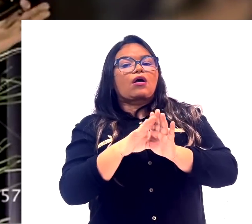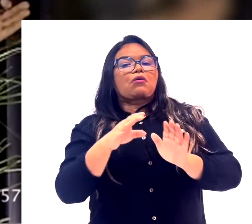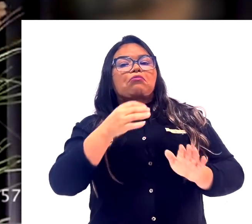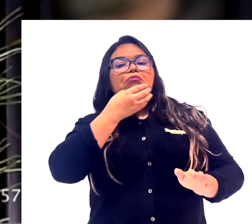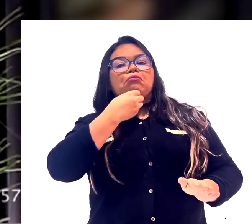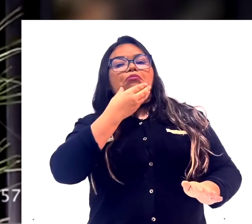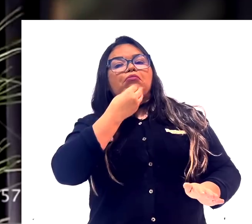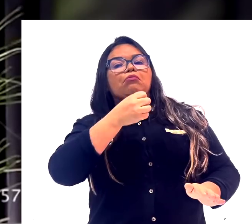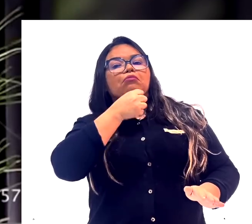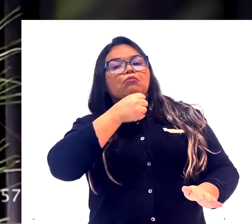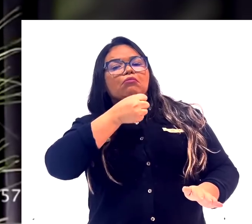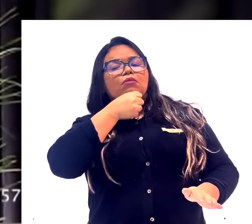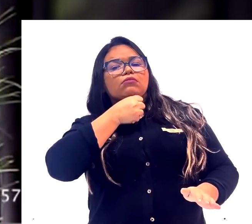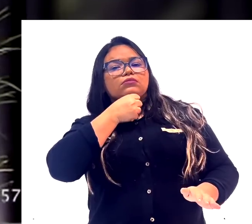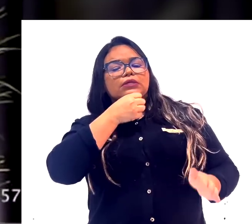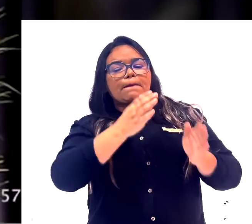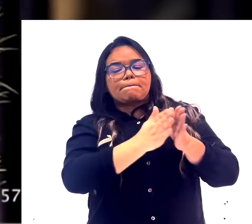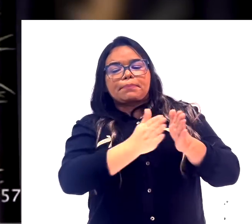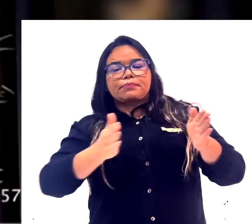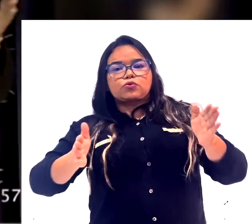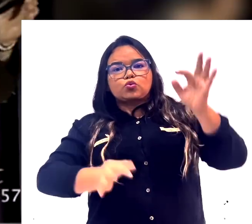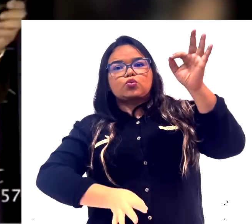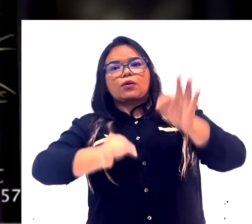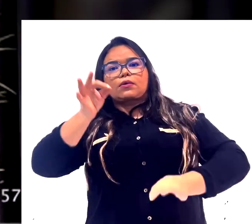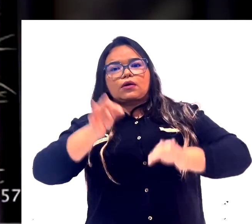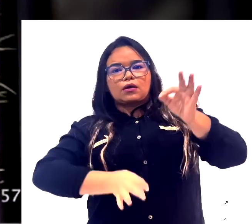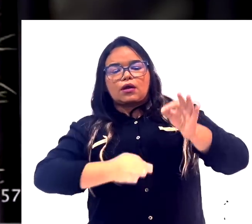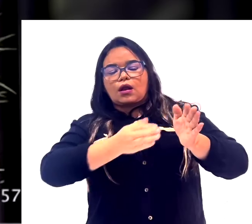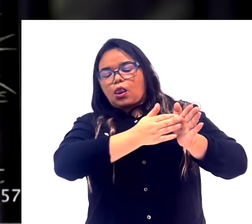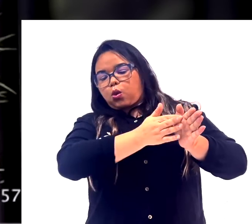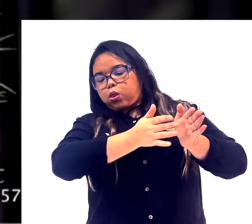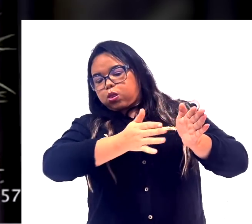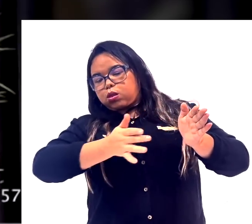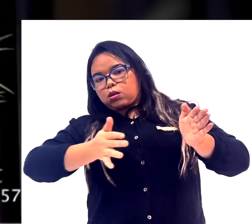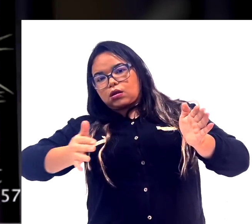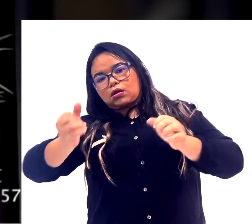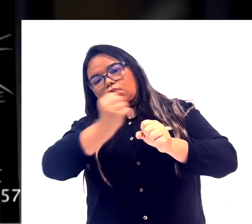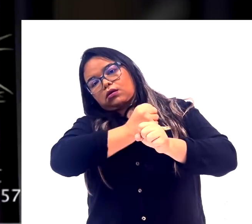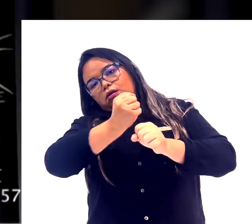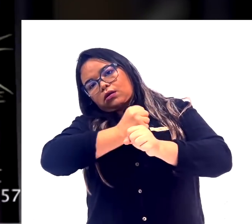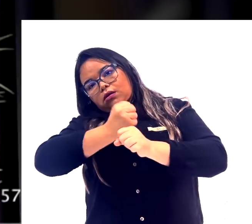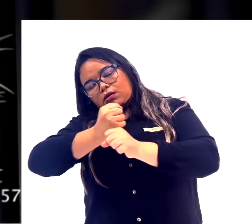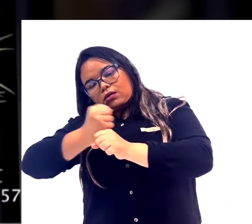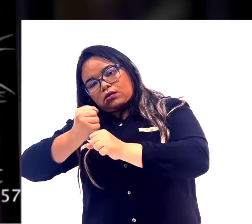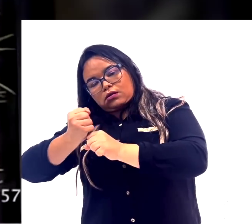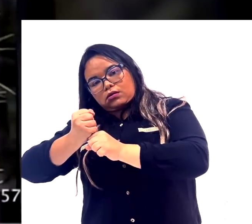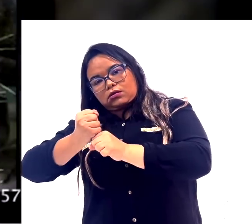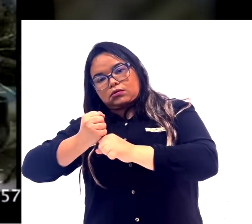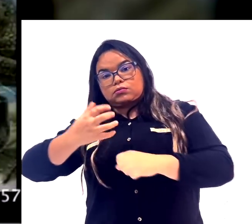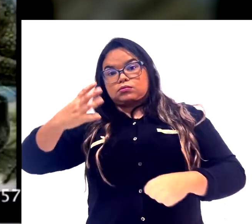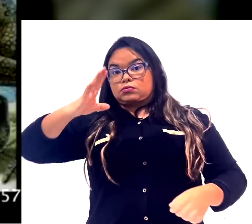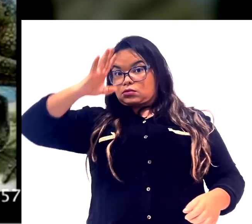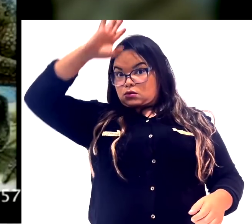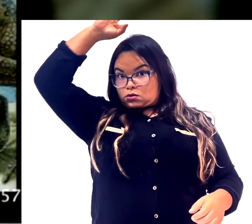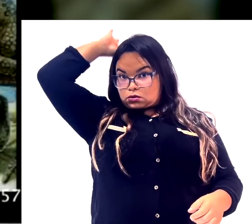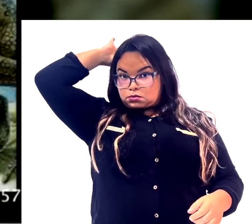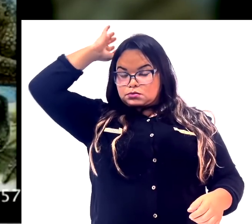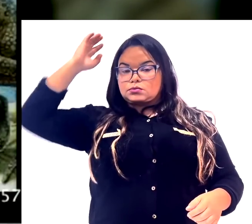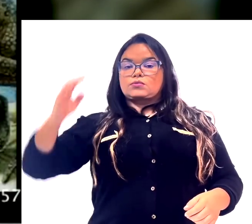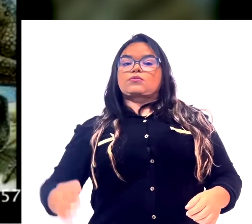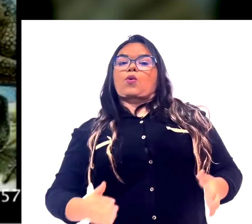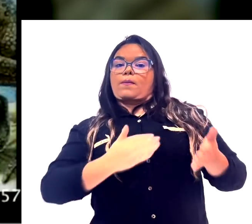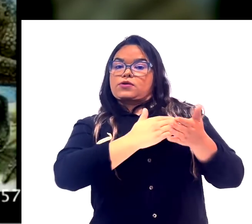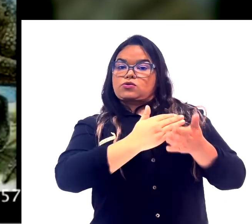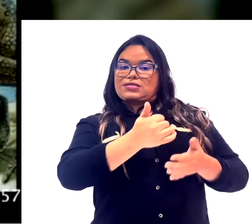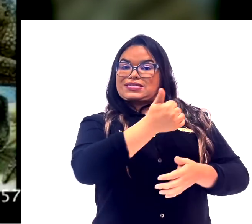Uau! Um longo tempo. Portanto, estamos falando de um longo período de tempo. Roma governou de 168